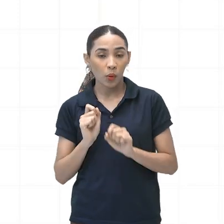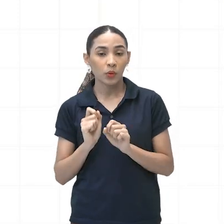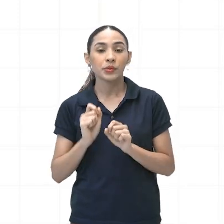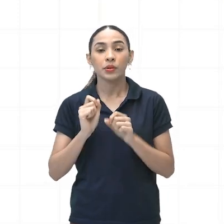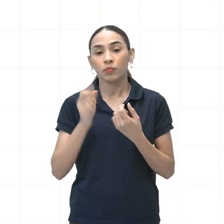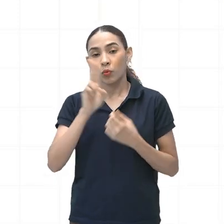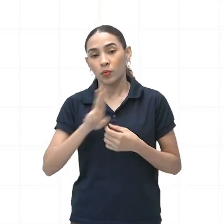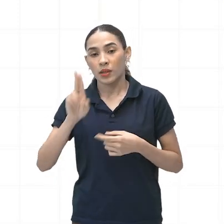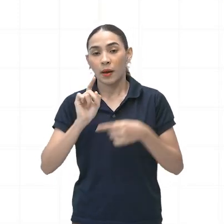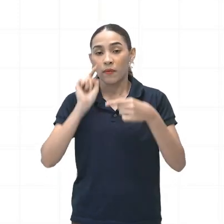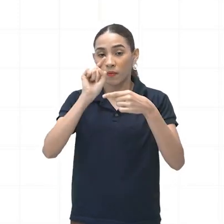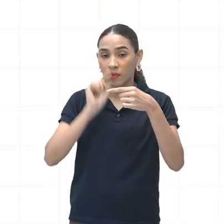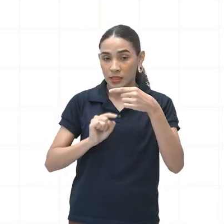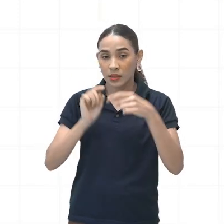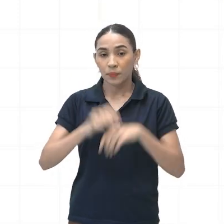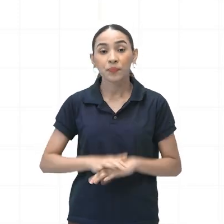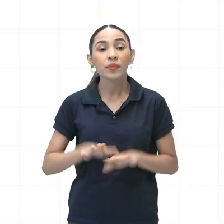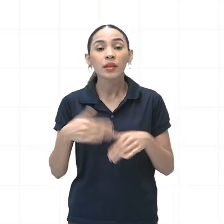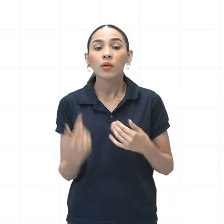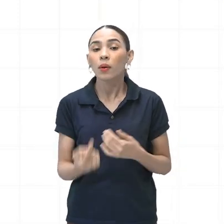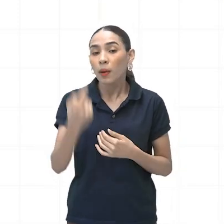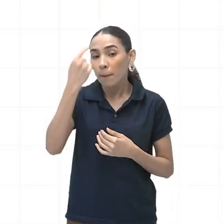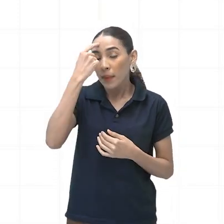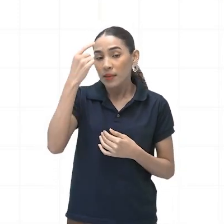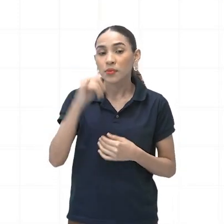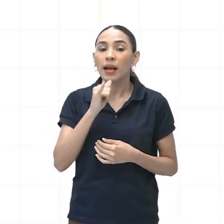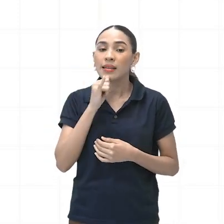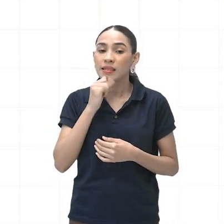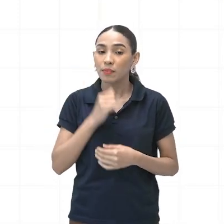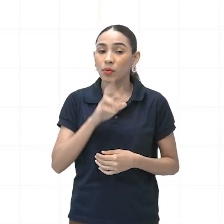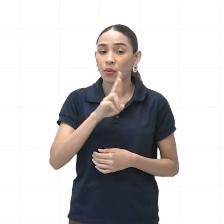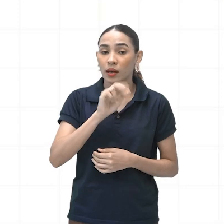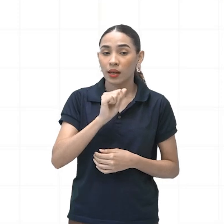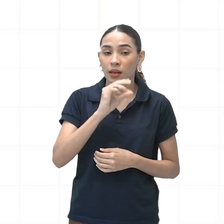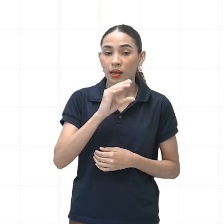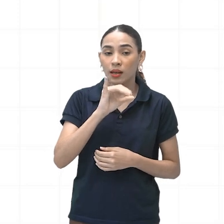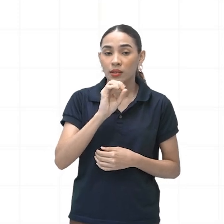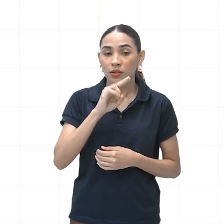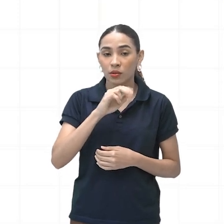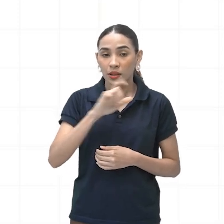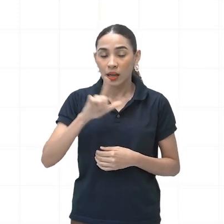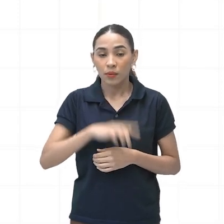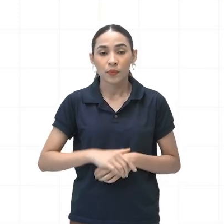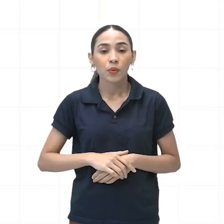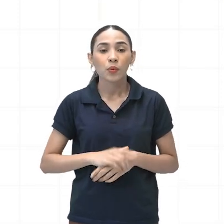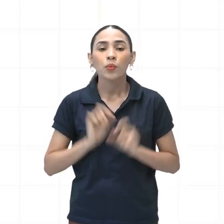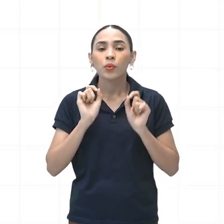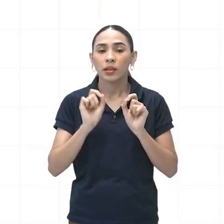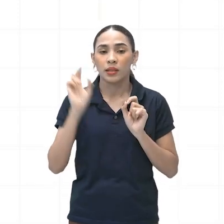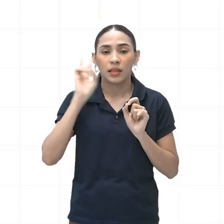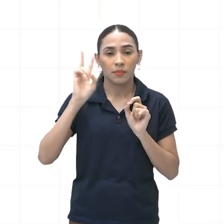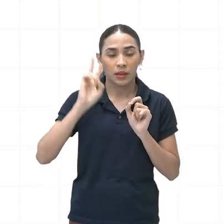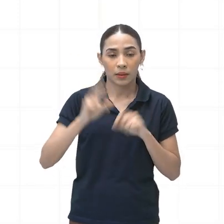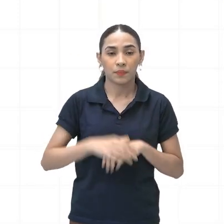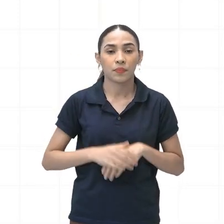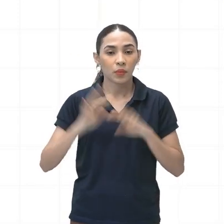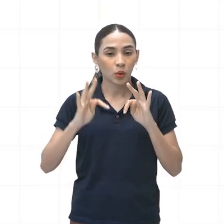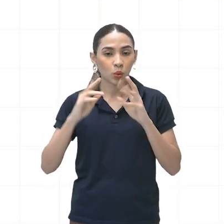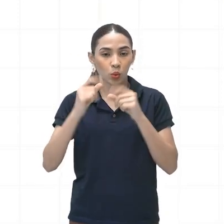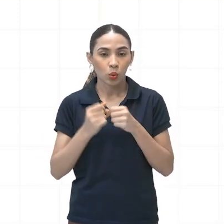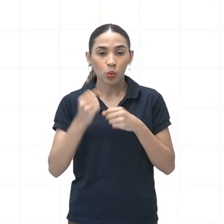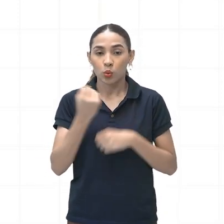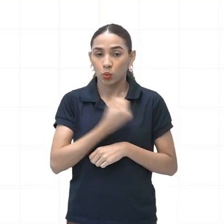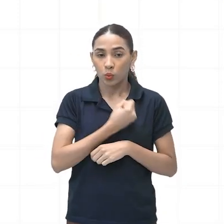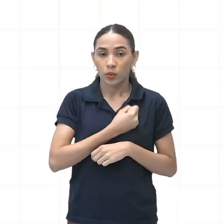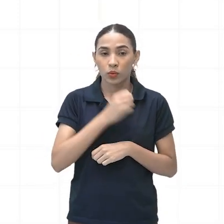de fração. Então, quando eu penso no número racional, o que é que eu tenho que lembrar? Todo número